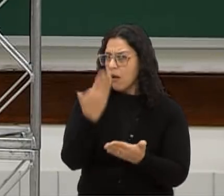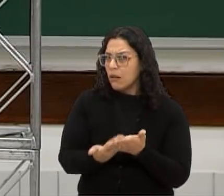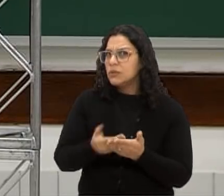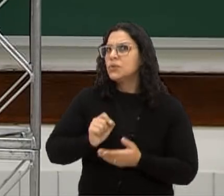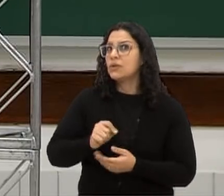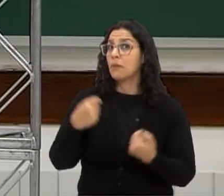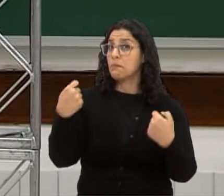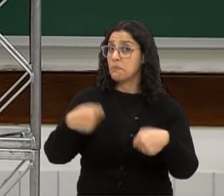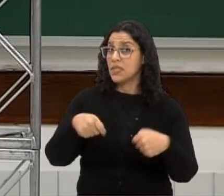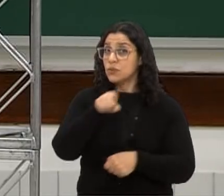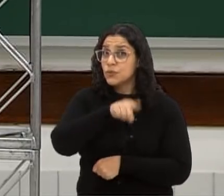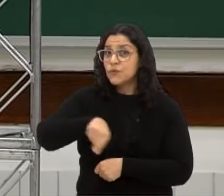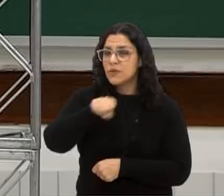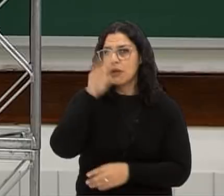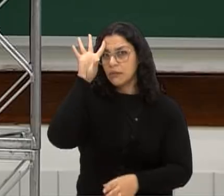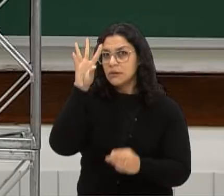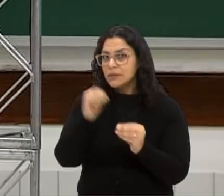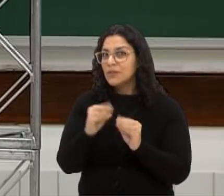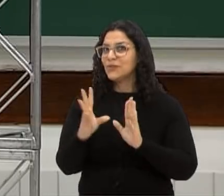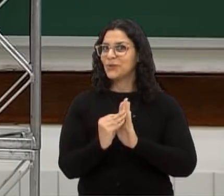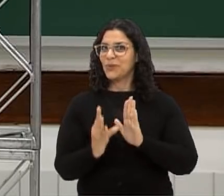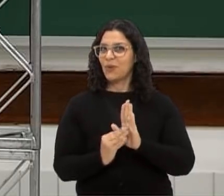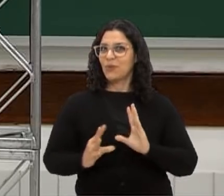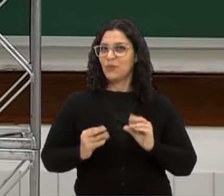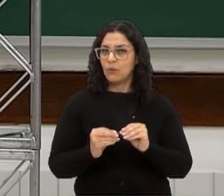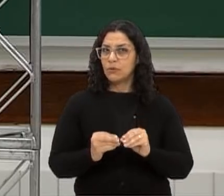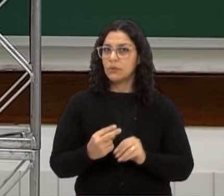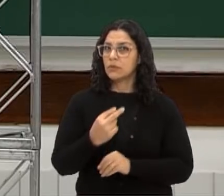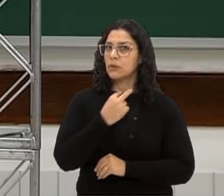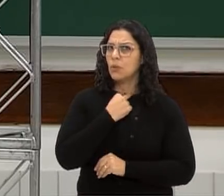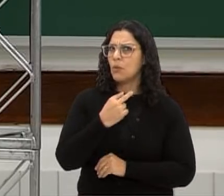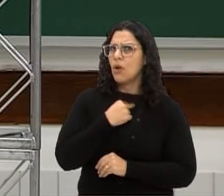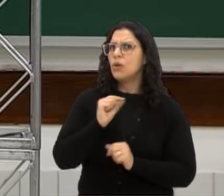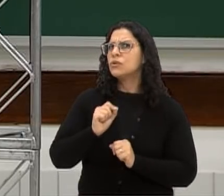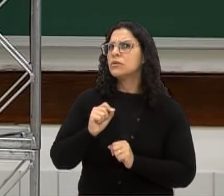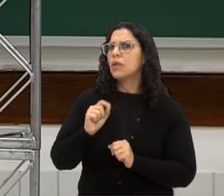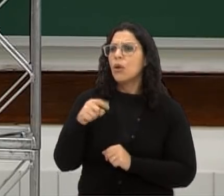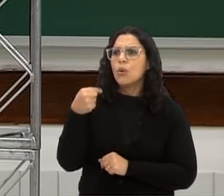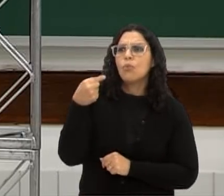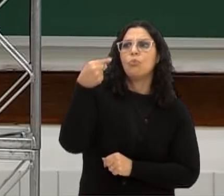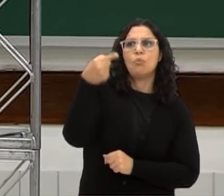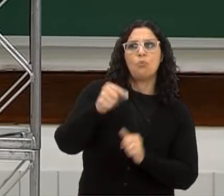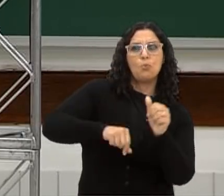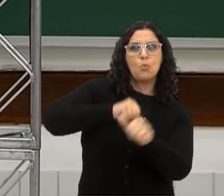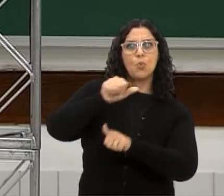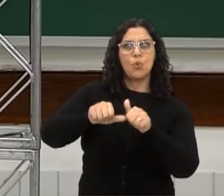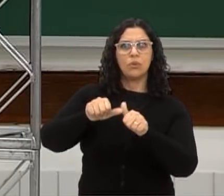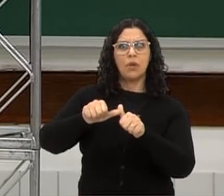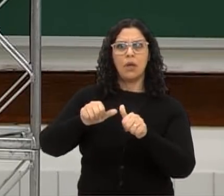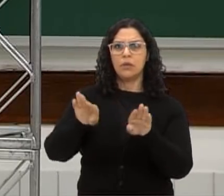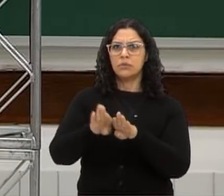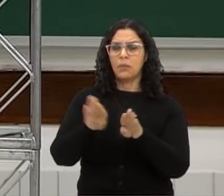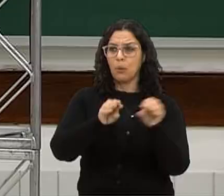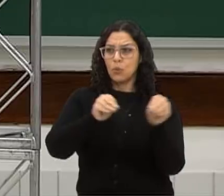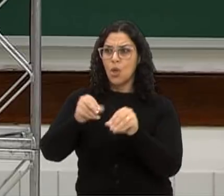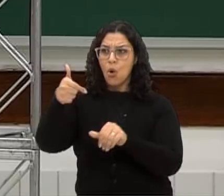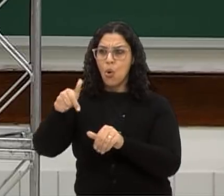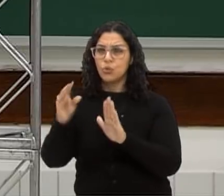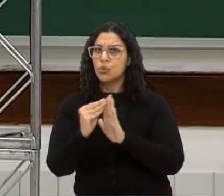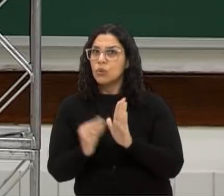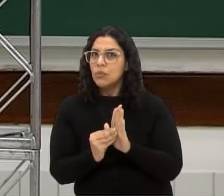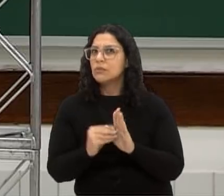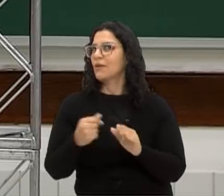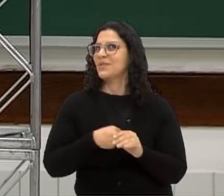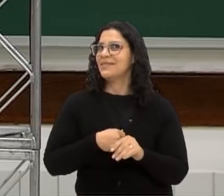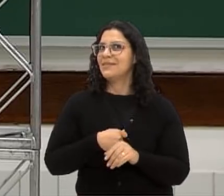e preciso que vocês tenham entendido esse conteúdo, né? Eu não posso passar para o outro conteúdo sem que vocês já estejam um craque no